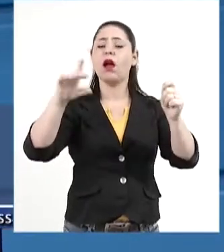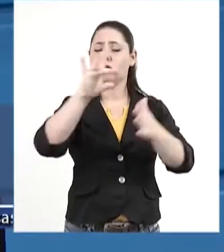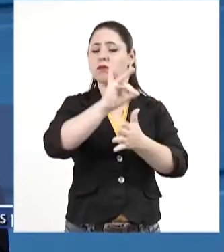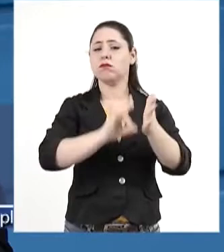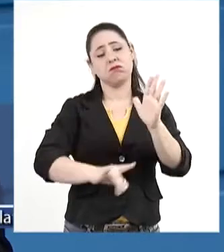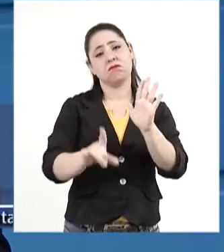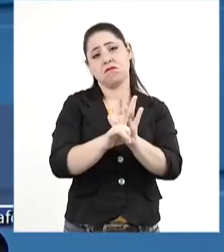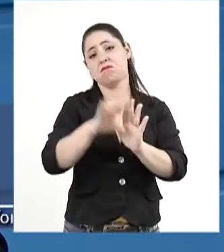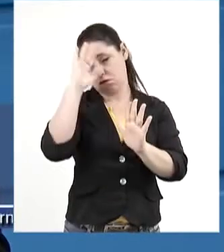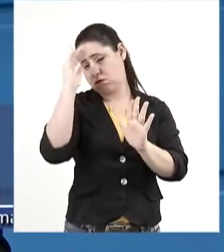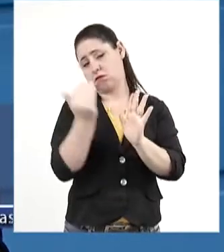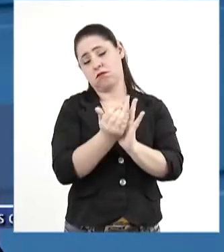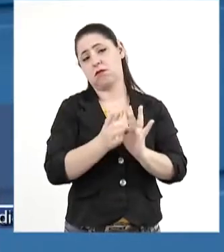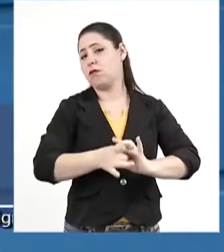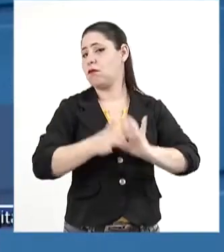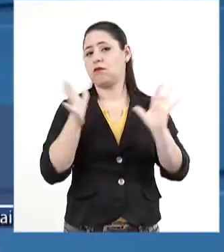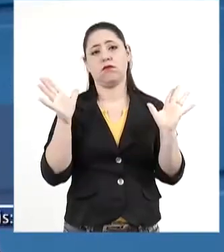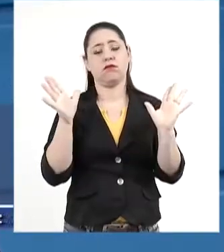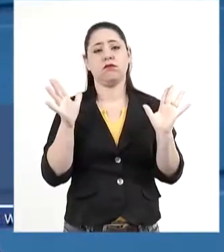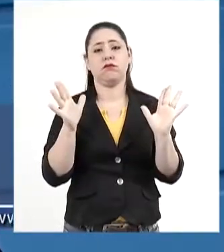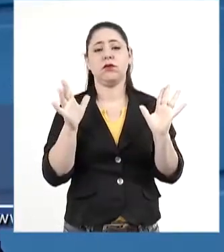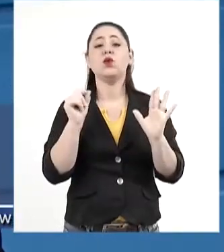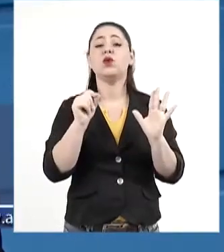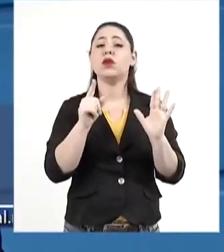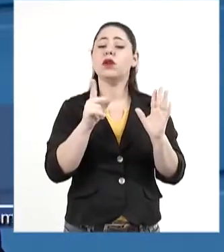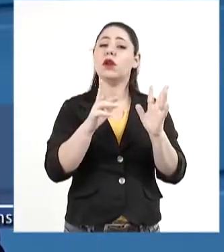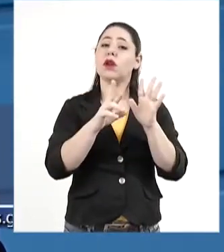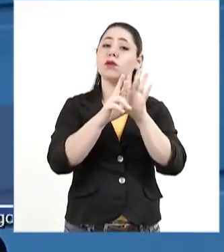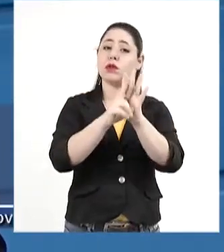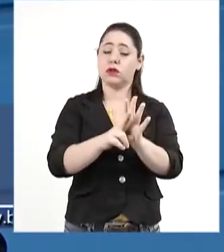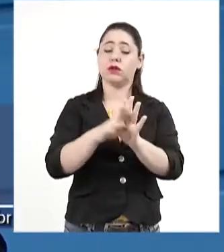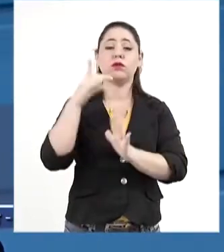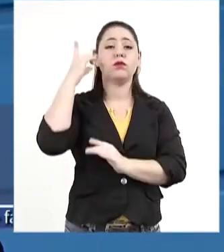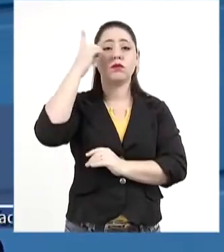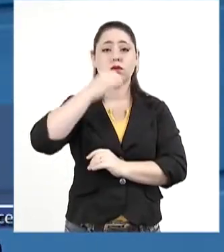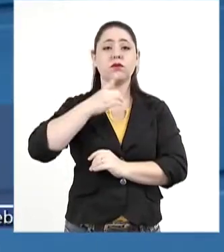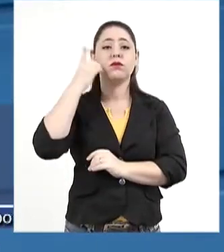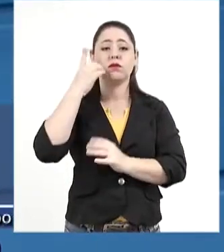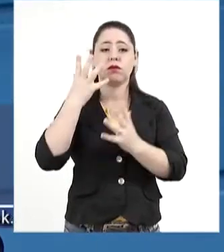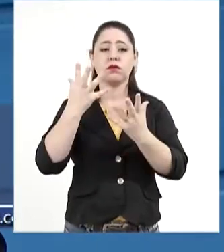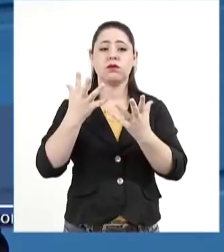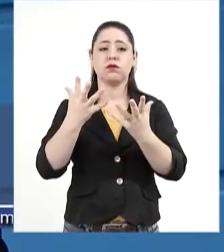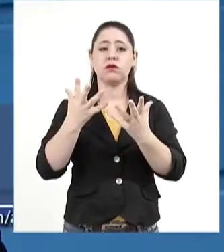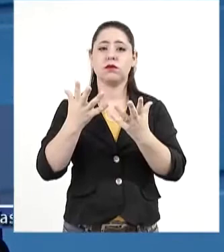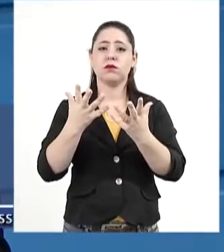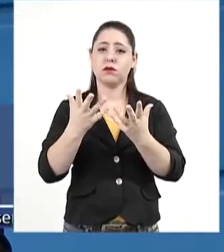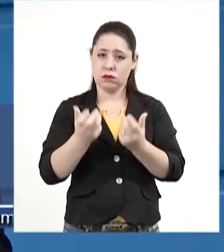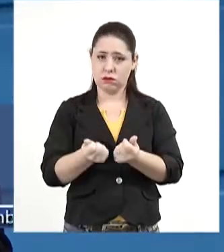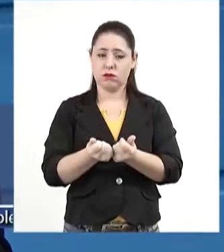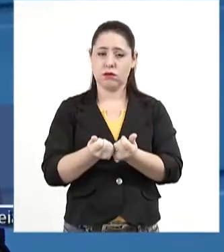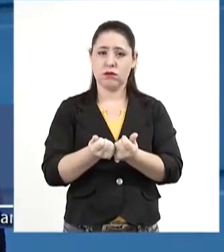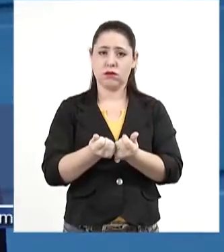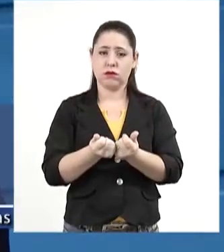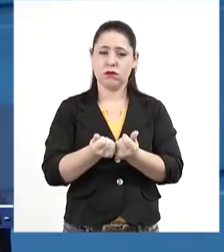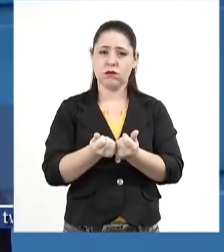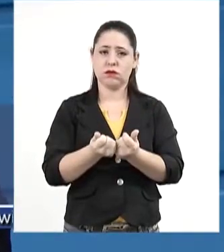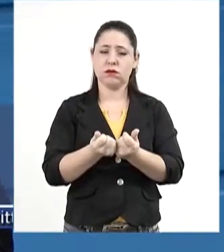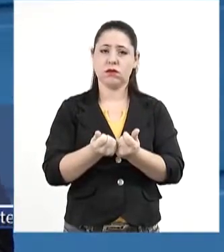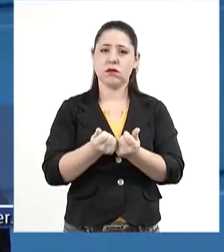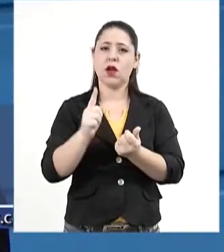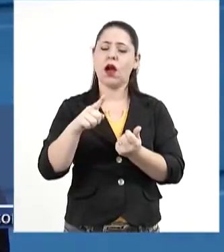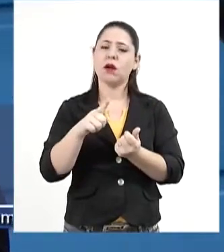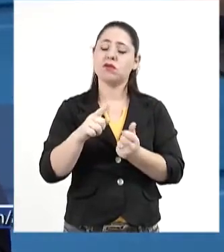legítima. No que representa esse deputado, recebo de